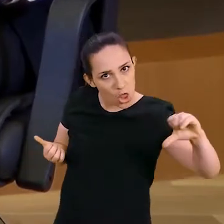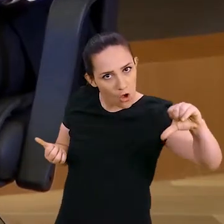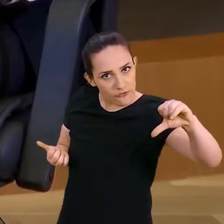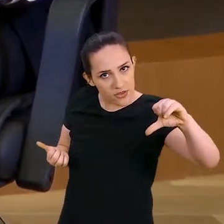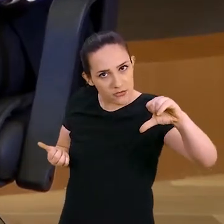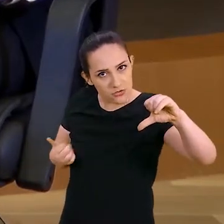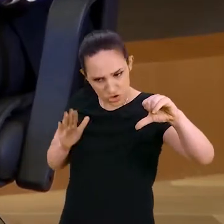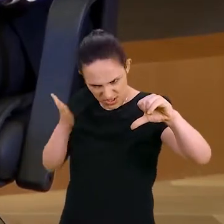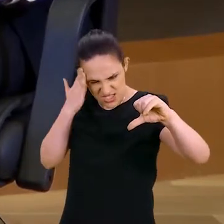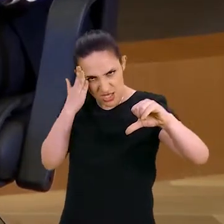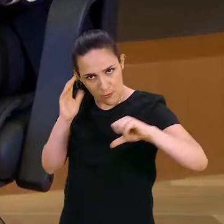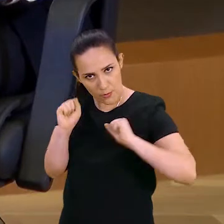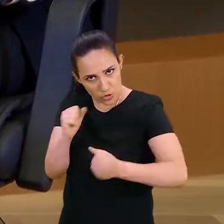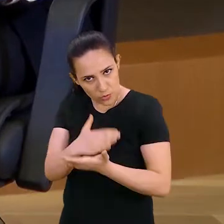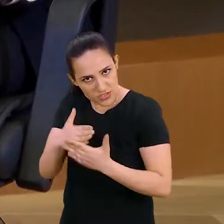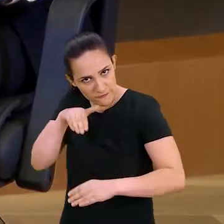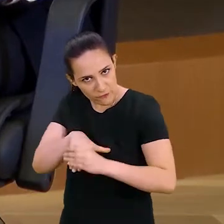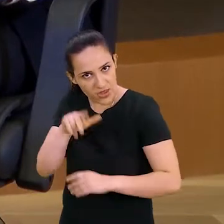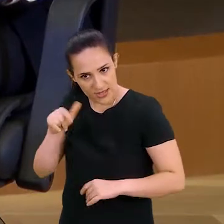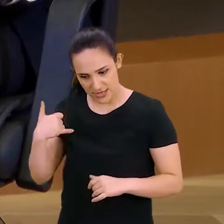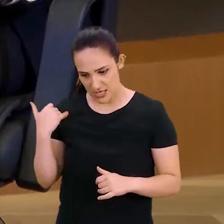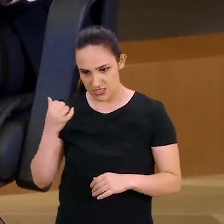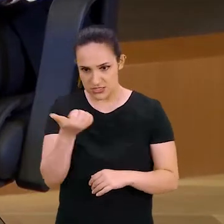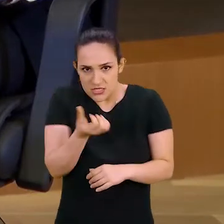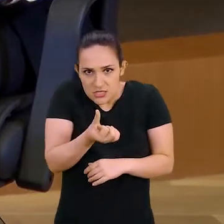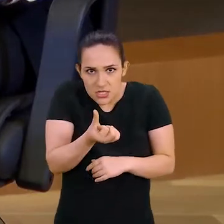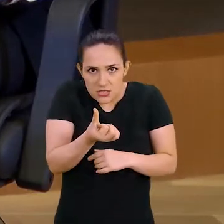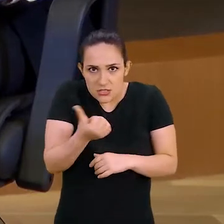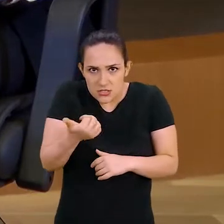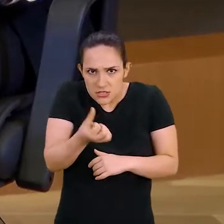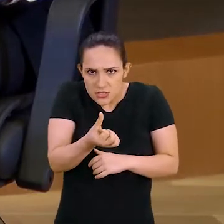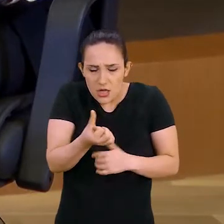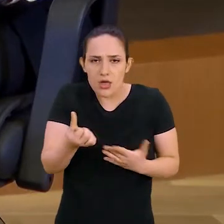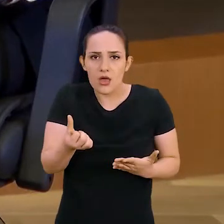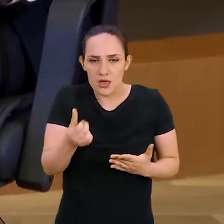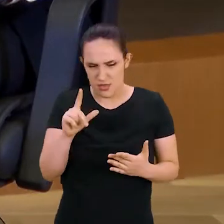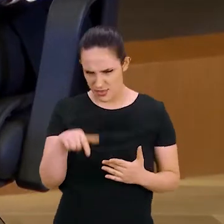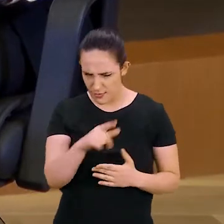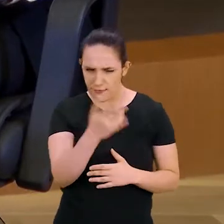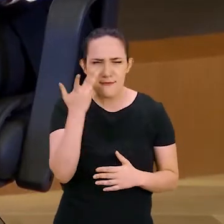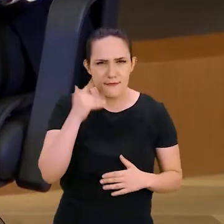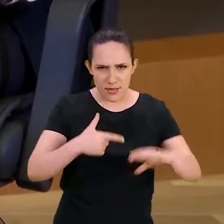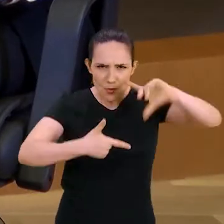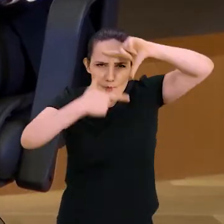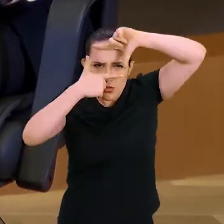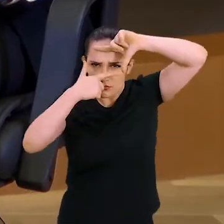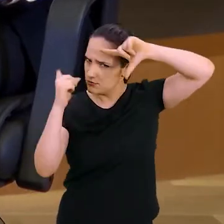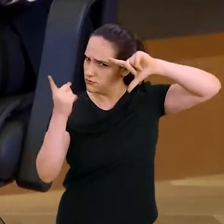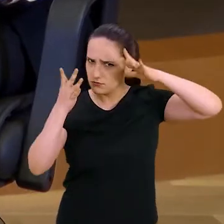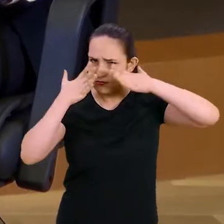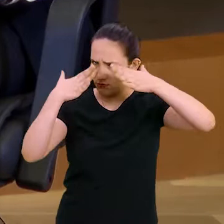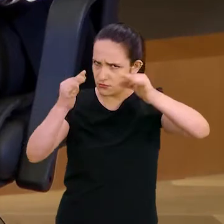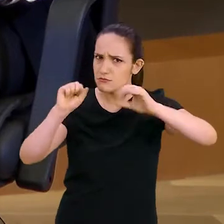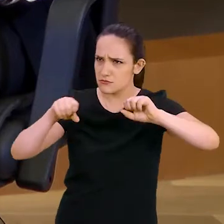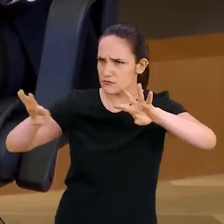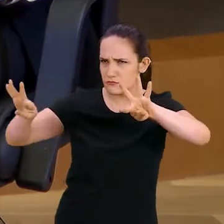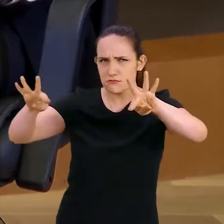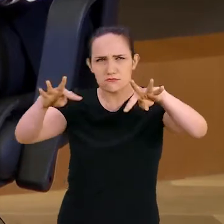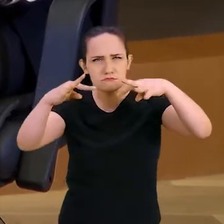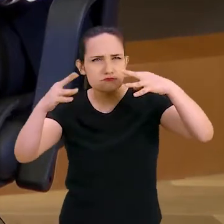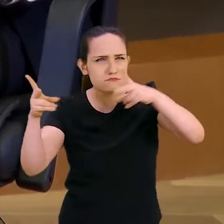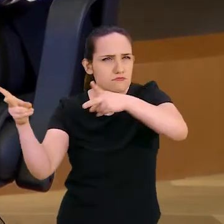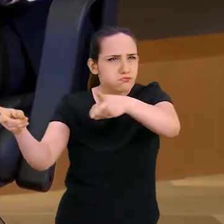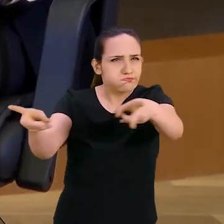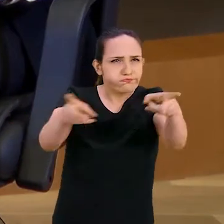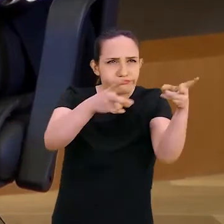Então, quando a gente imagina que criança hoje está isolada desse mundo, não, ela está atenta, ela ouve